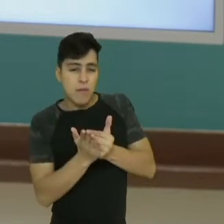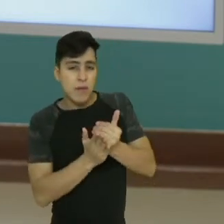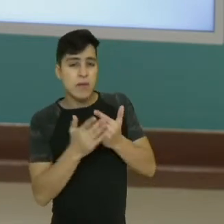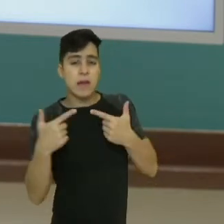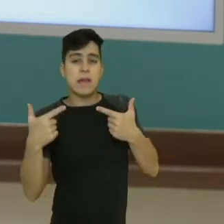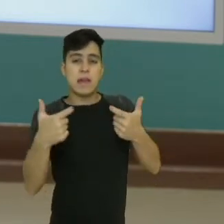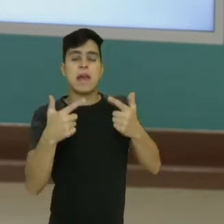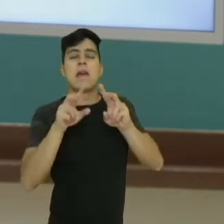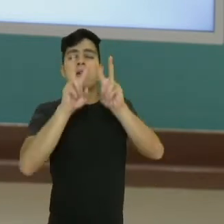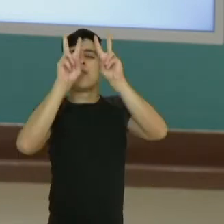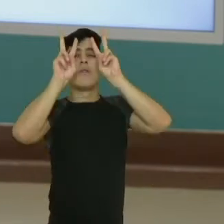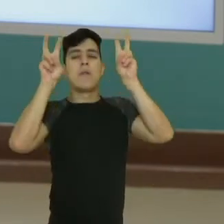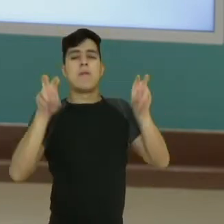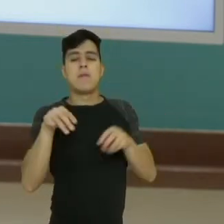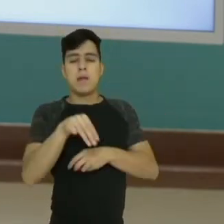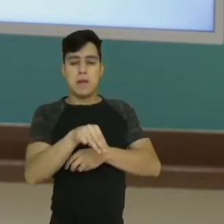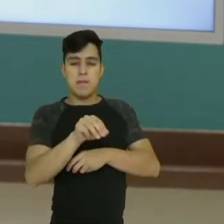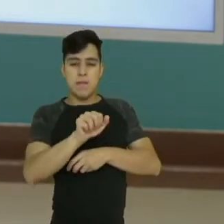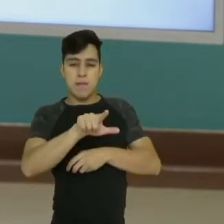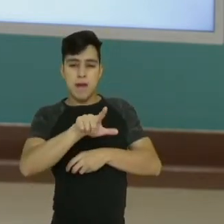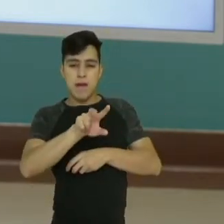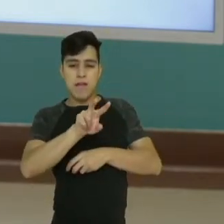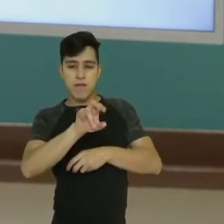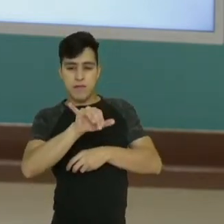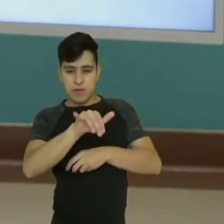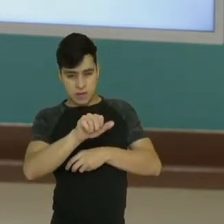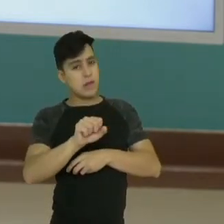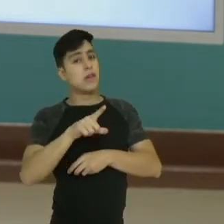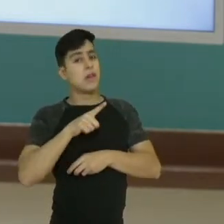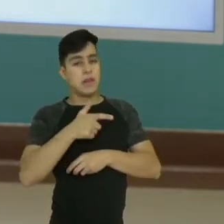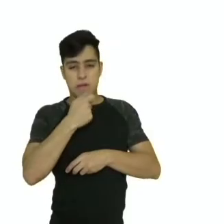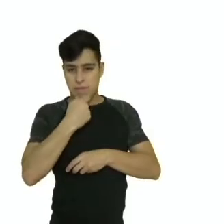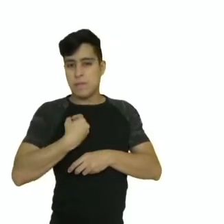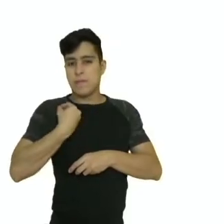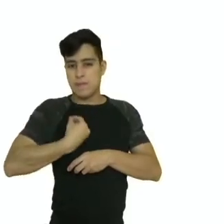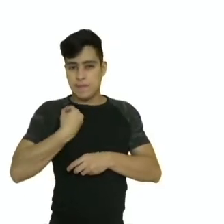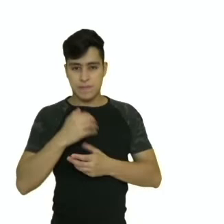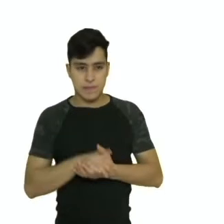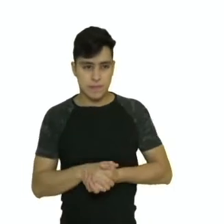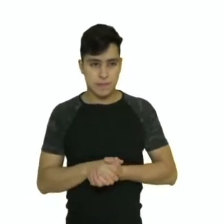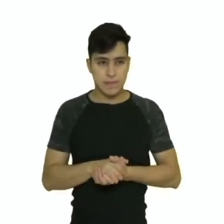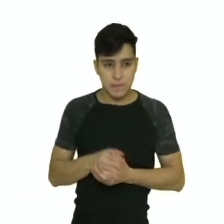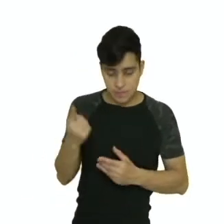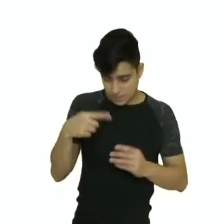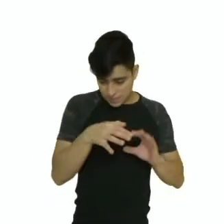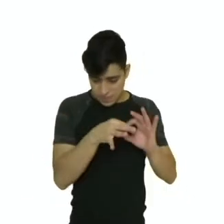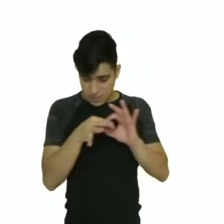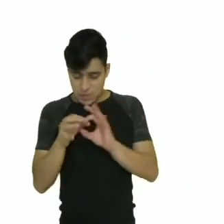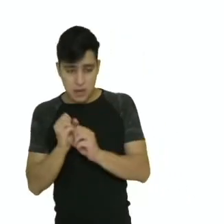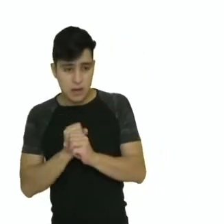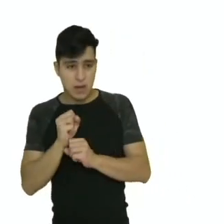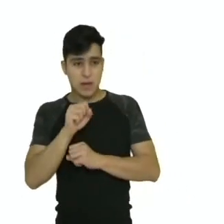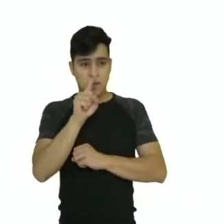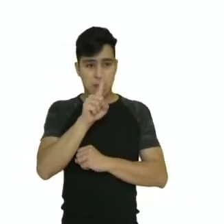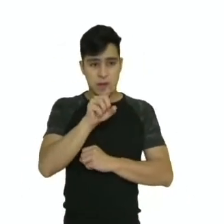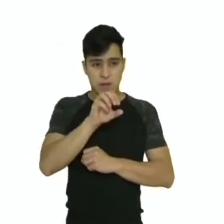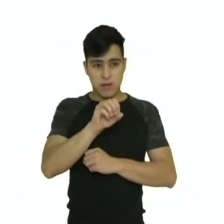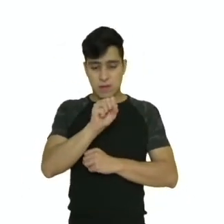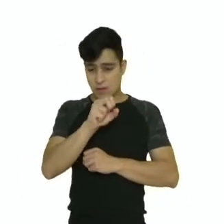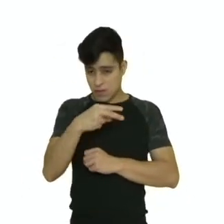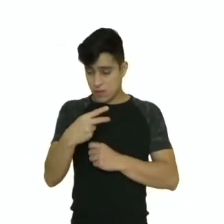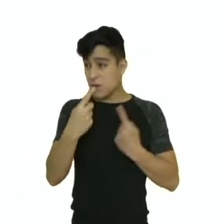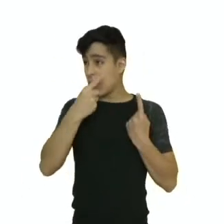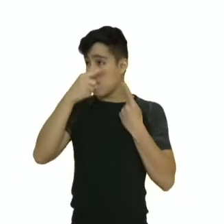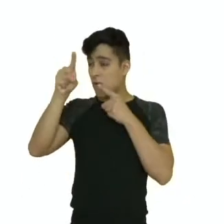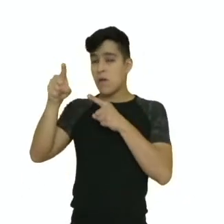das Malvinas, que iremos acompanhar aqui agora, tá bom? Diante desse cenário, então, em 1982, a Argentina declarou guerra contra o